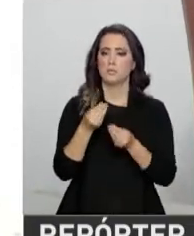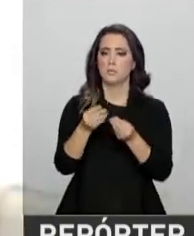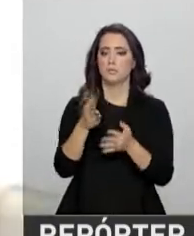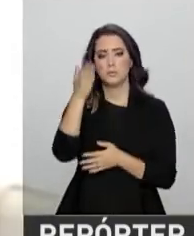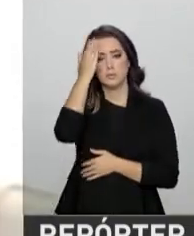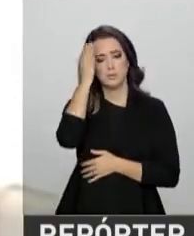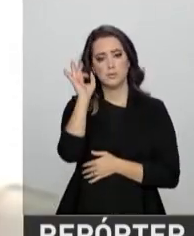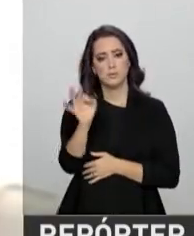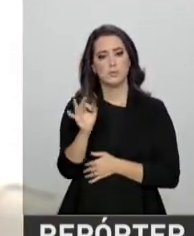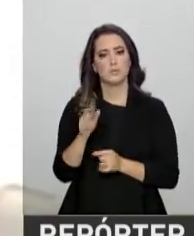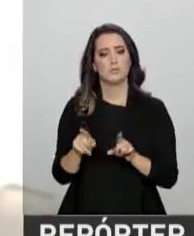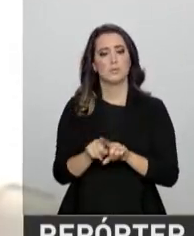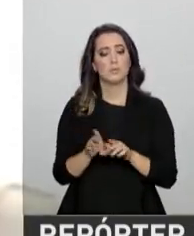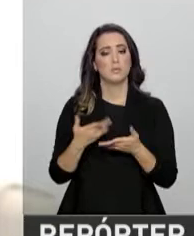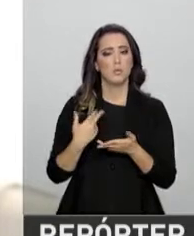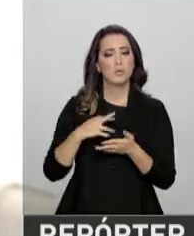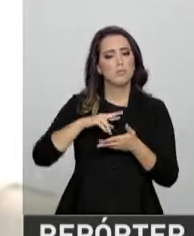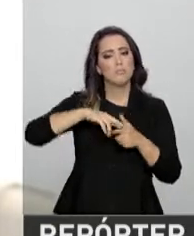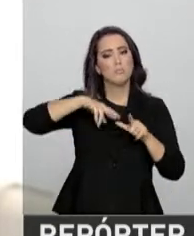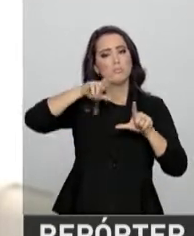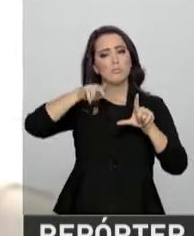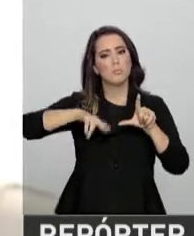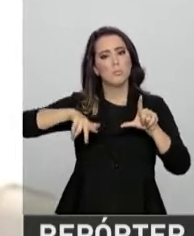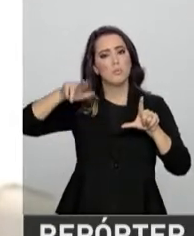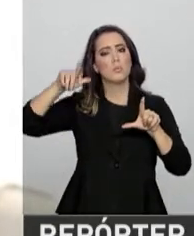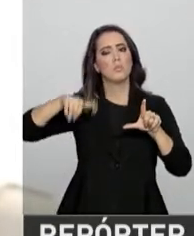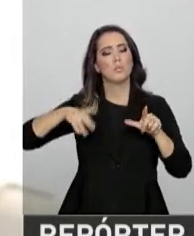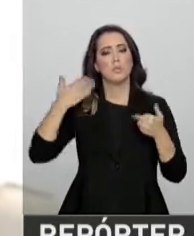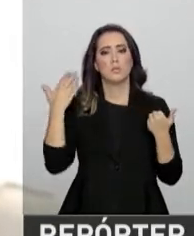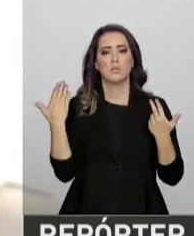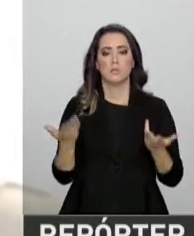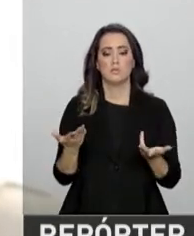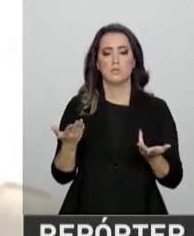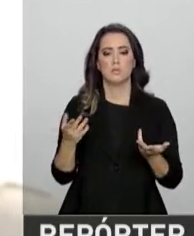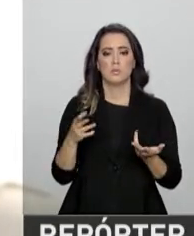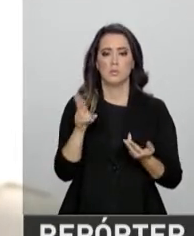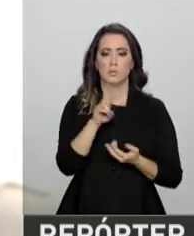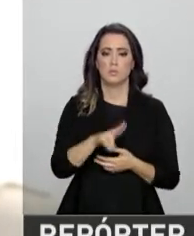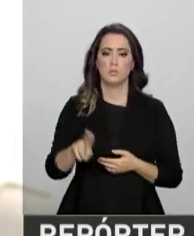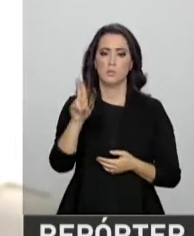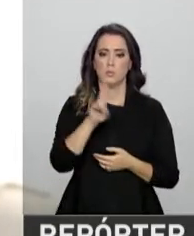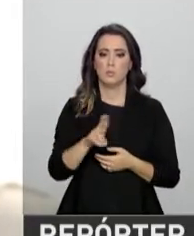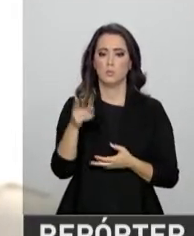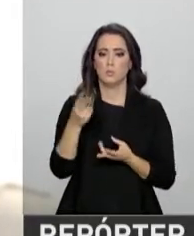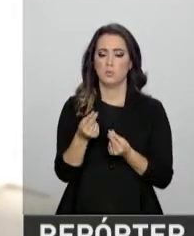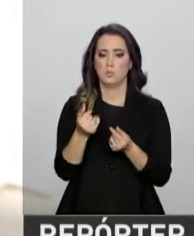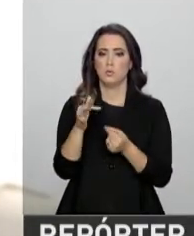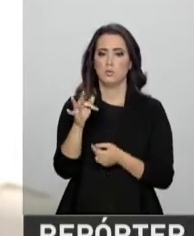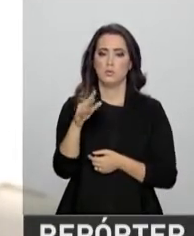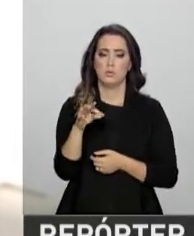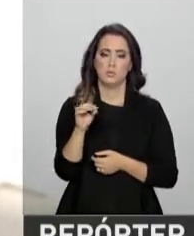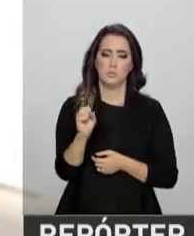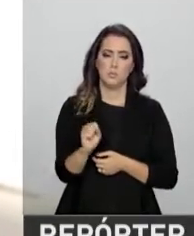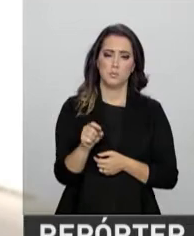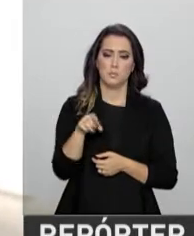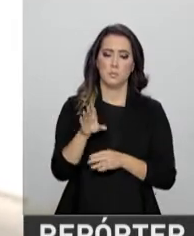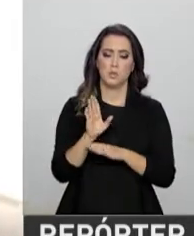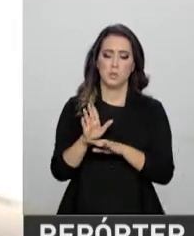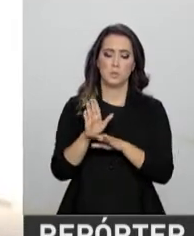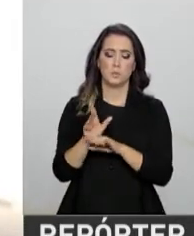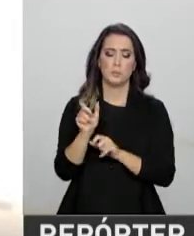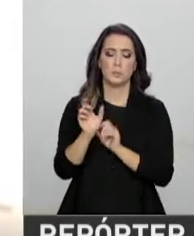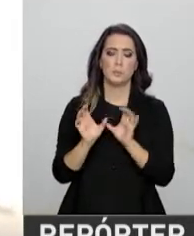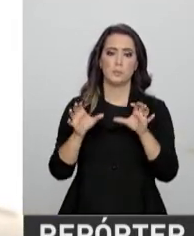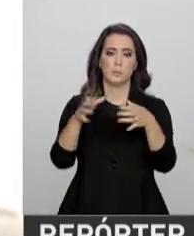o totó estamos flexibilizando a aplicação dos recursos do fundo de garantia atendendo